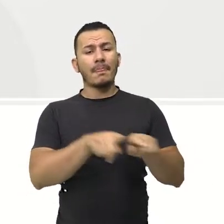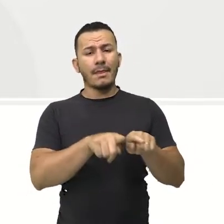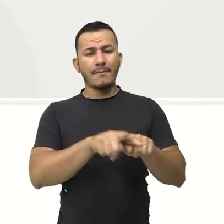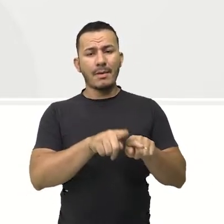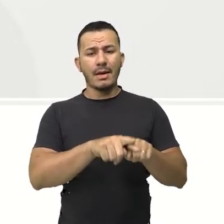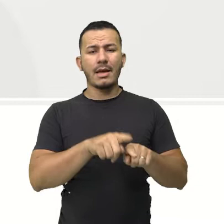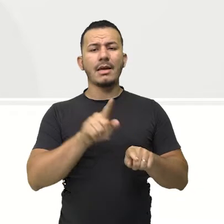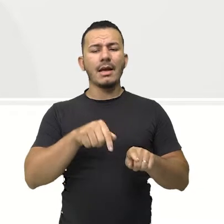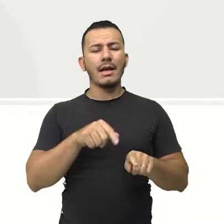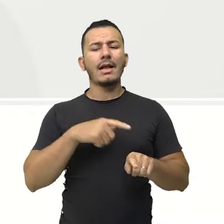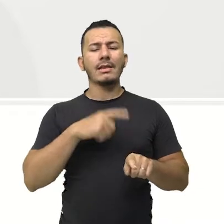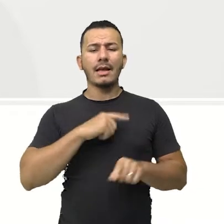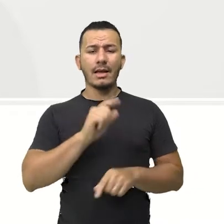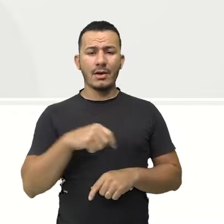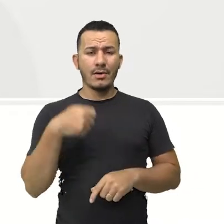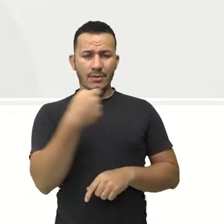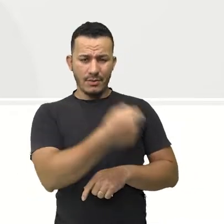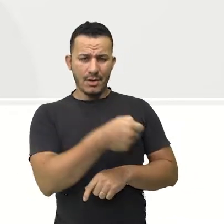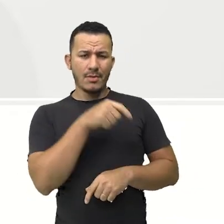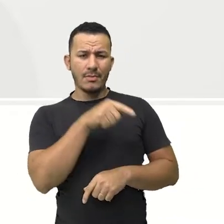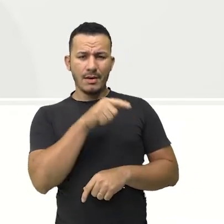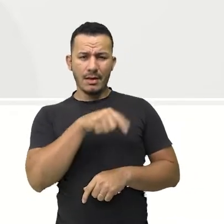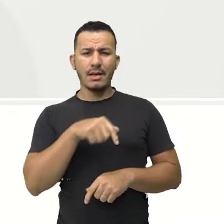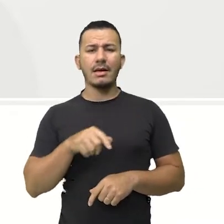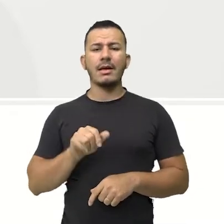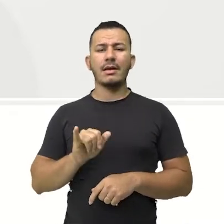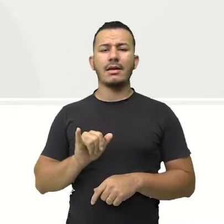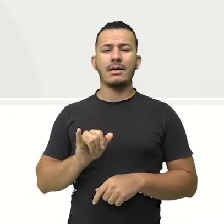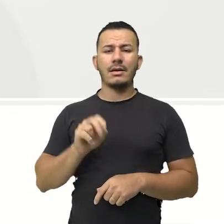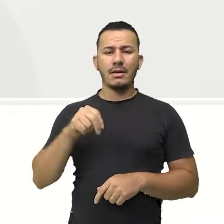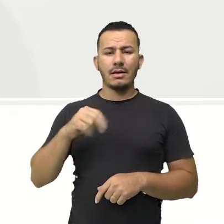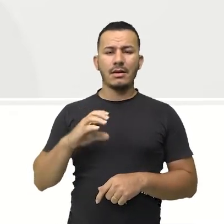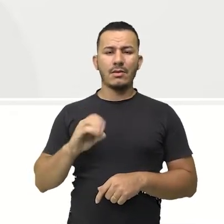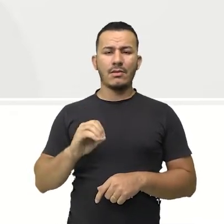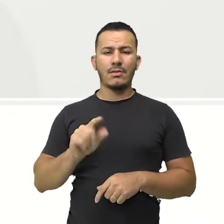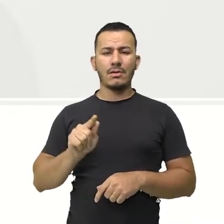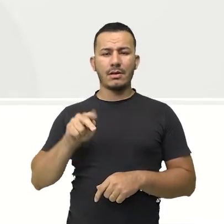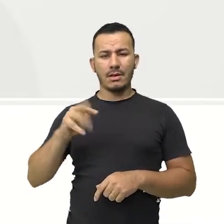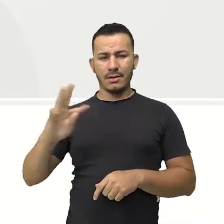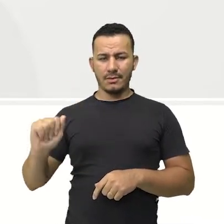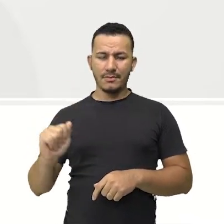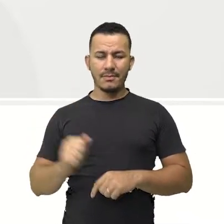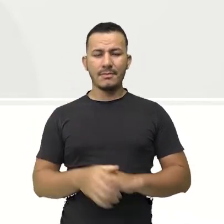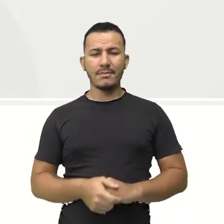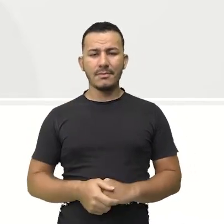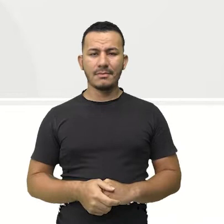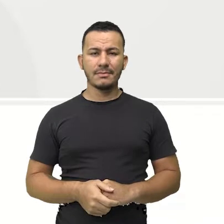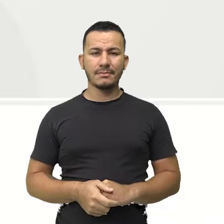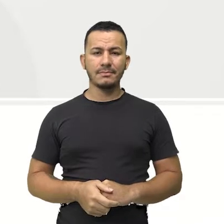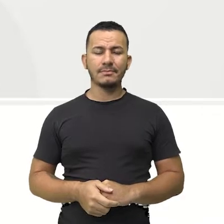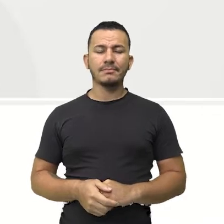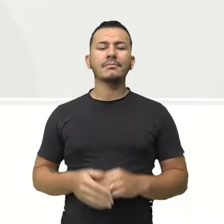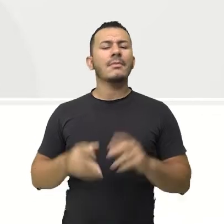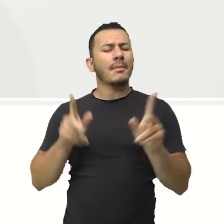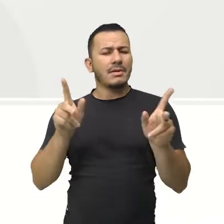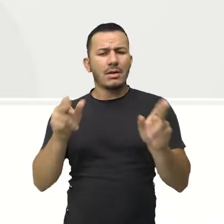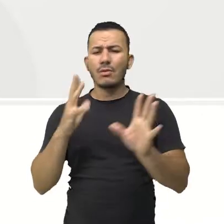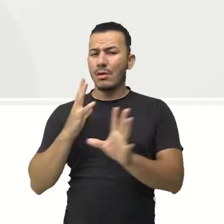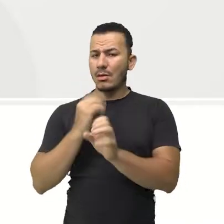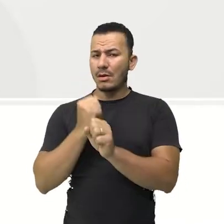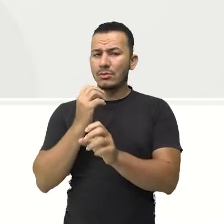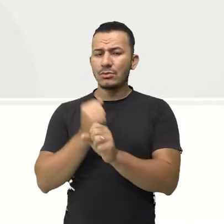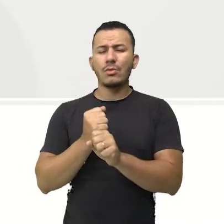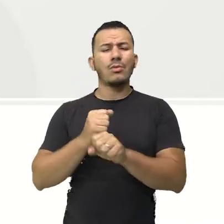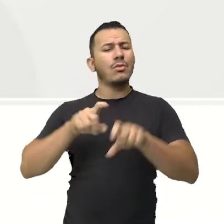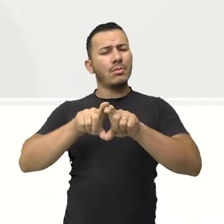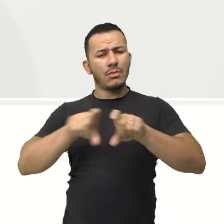também a gente batizou esse termo aí de incógnita, beleza? E aí você teria a mesma ideia